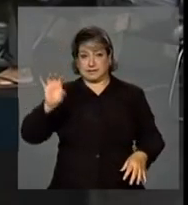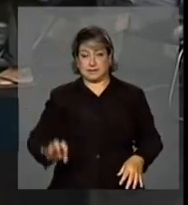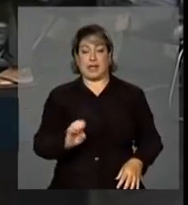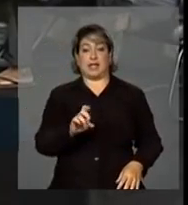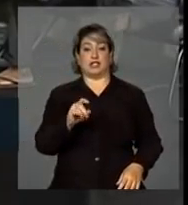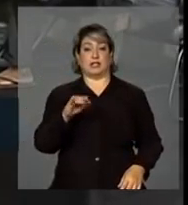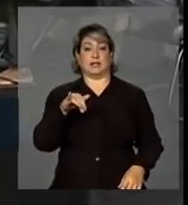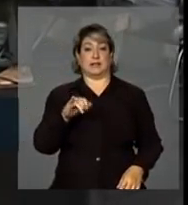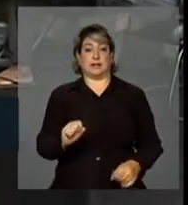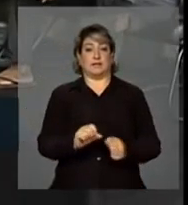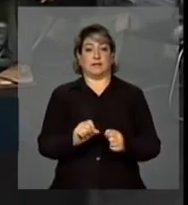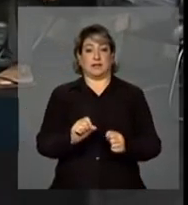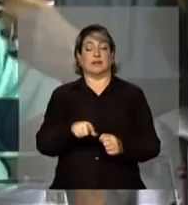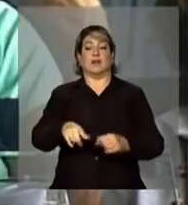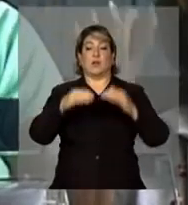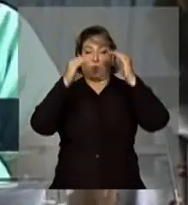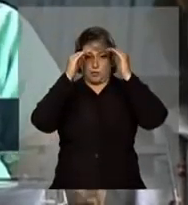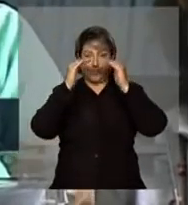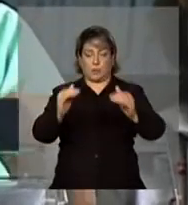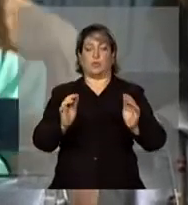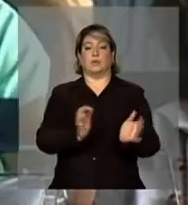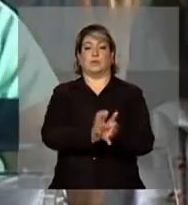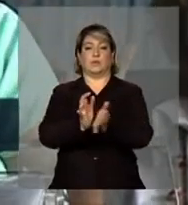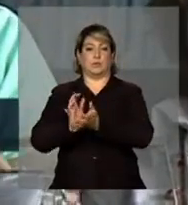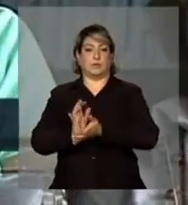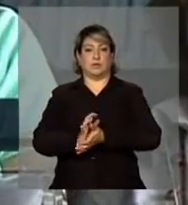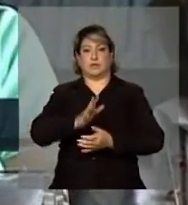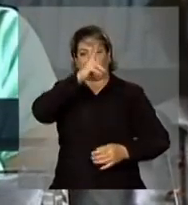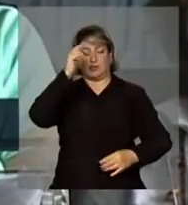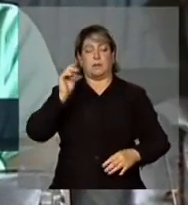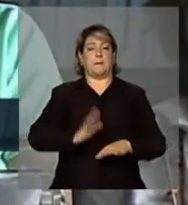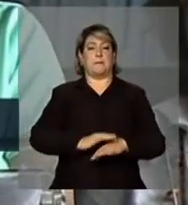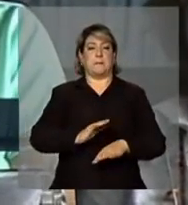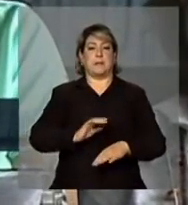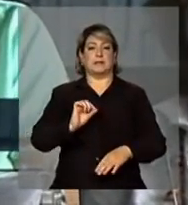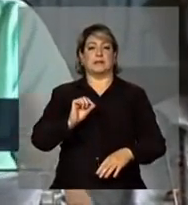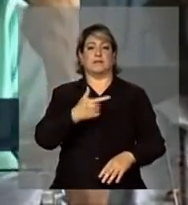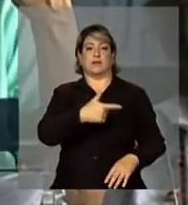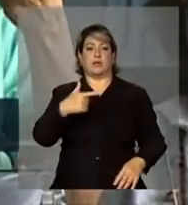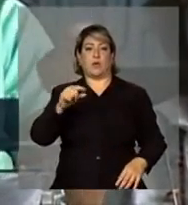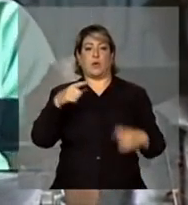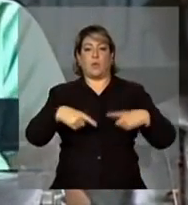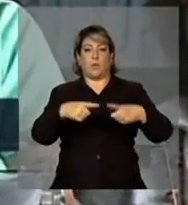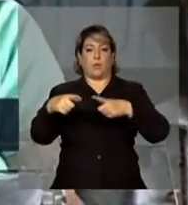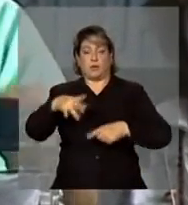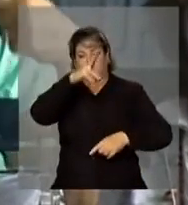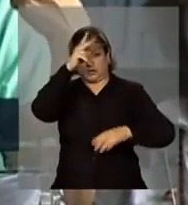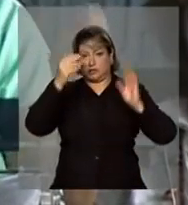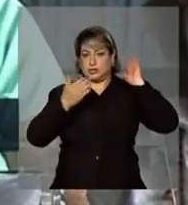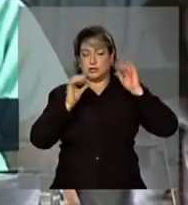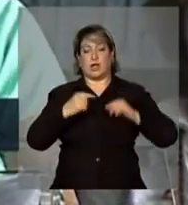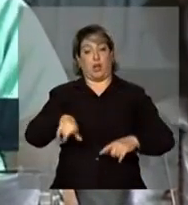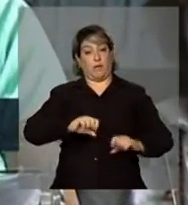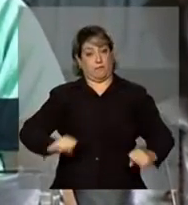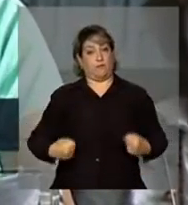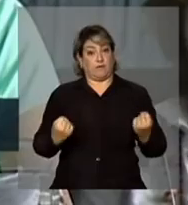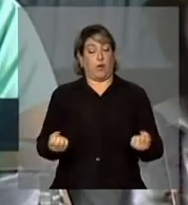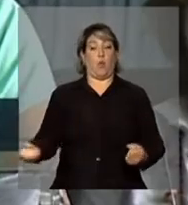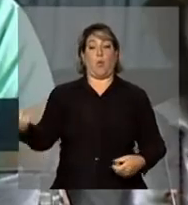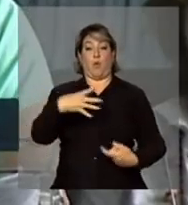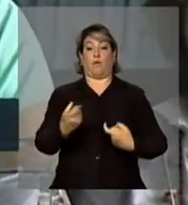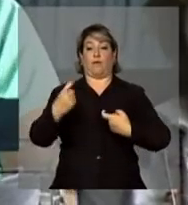editais reconhece instituições indígenas, tem mais de 22 pontos indígenas, e a gente está agora reforçando nos novos convênios